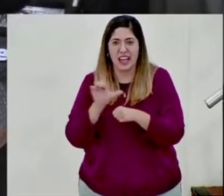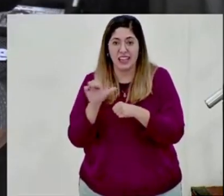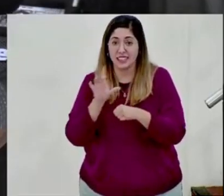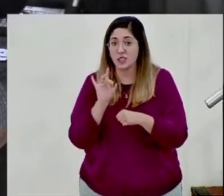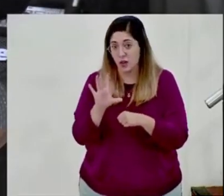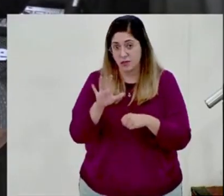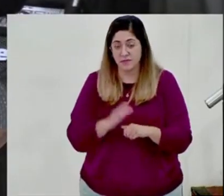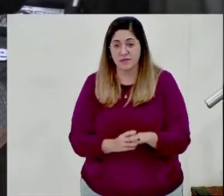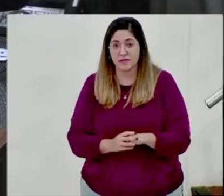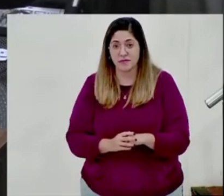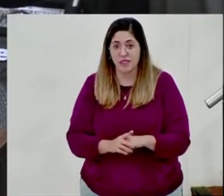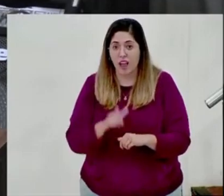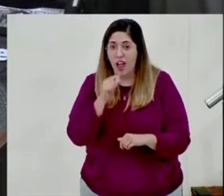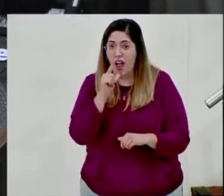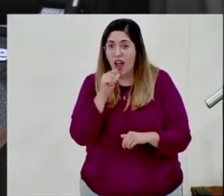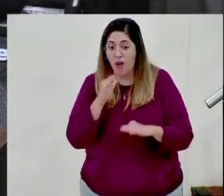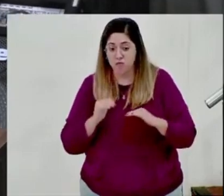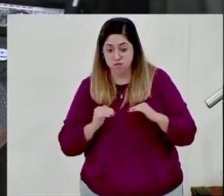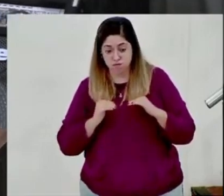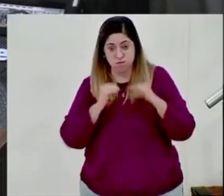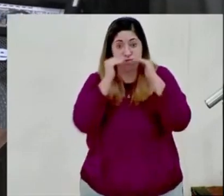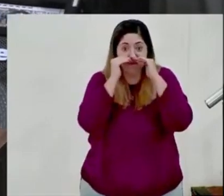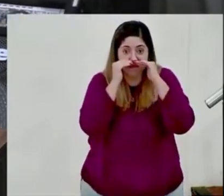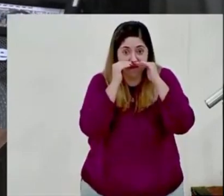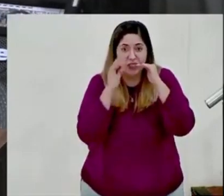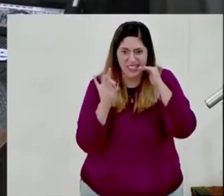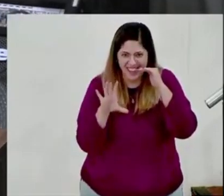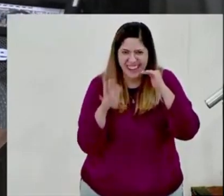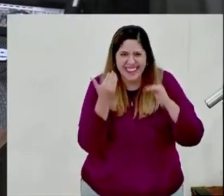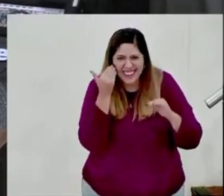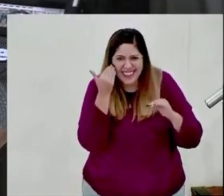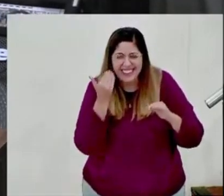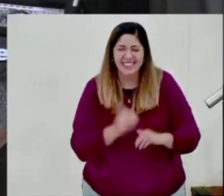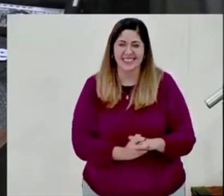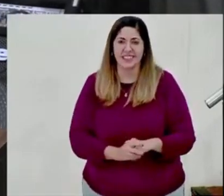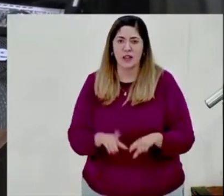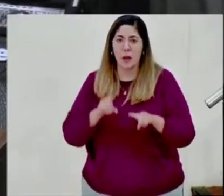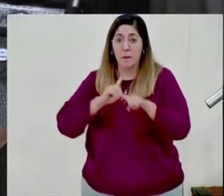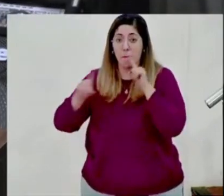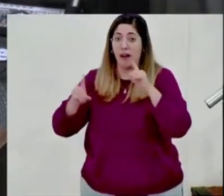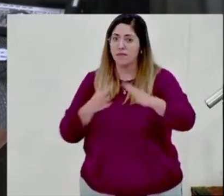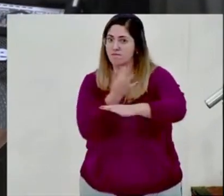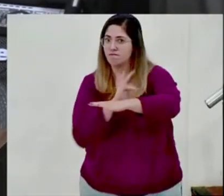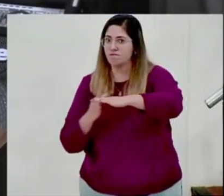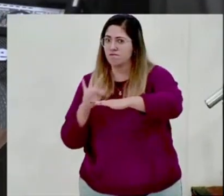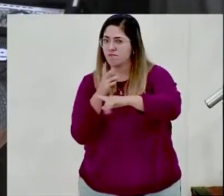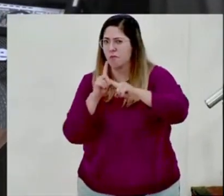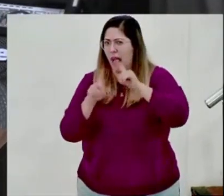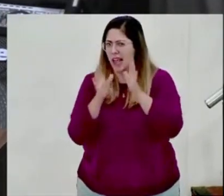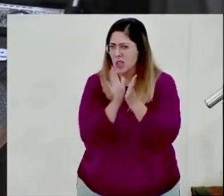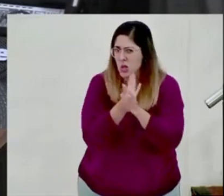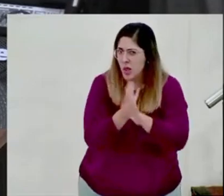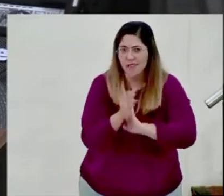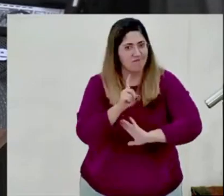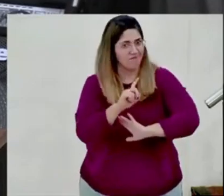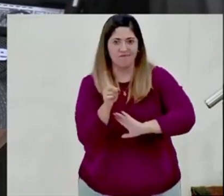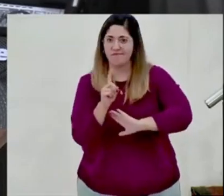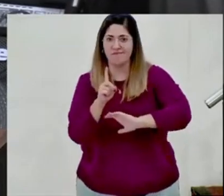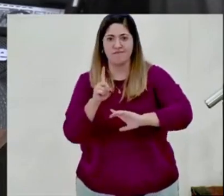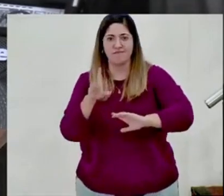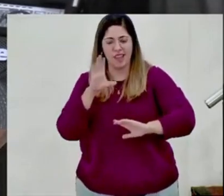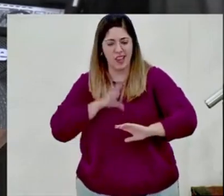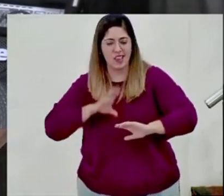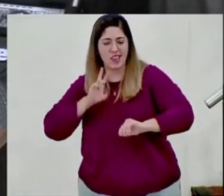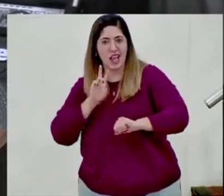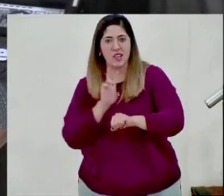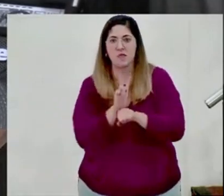pescoço. E dali não ia passar. Deus tinha disciplina, sim, para com o seu povo, mas o seu povo não seria aniquilado. Aquela cidade que guardava o seu nome